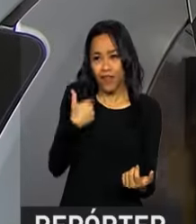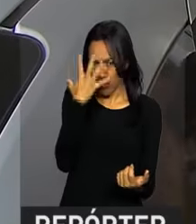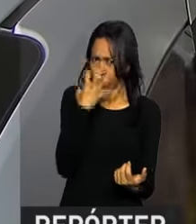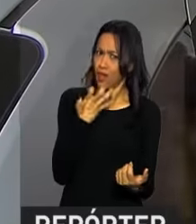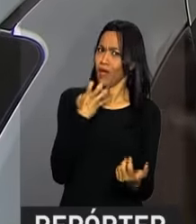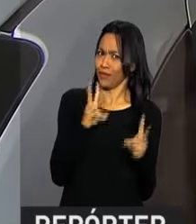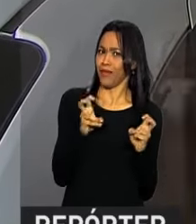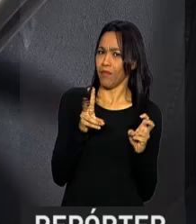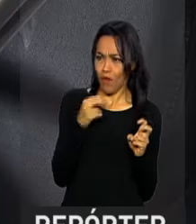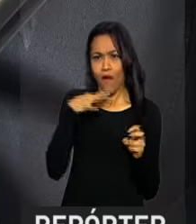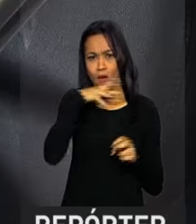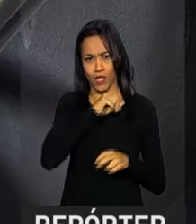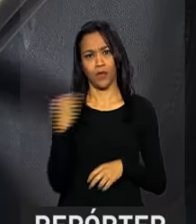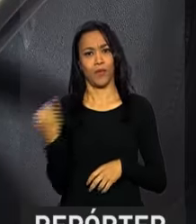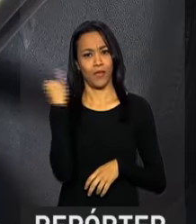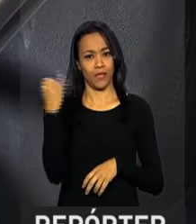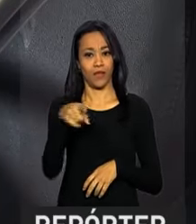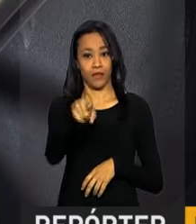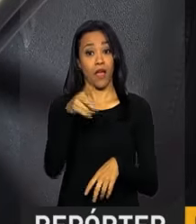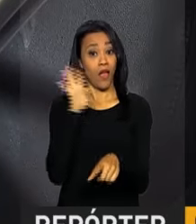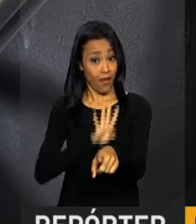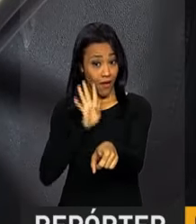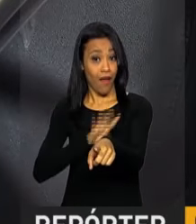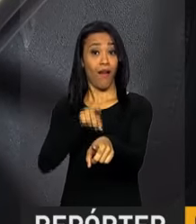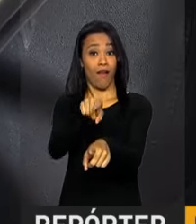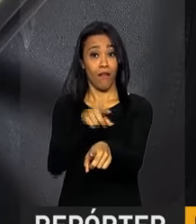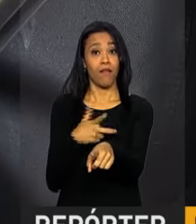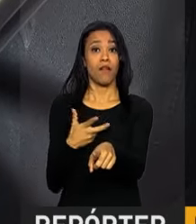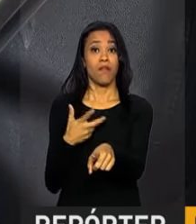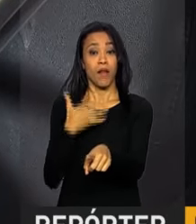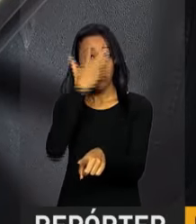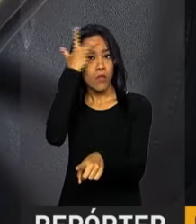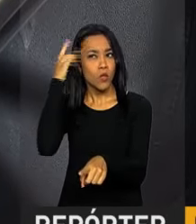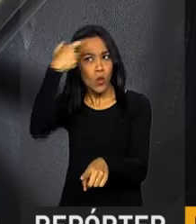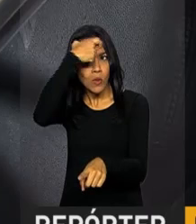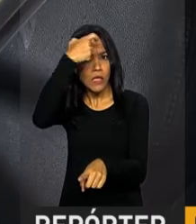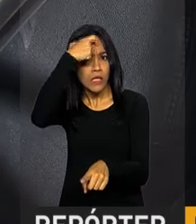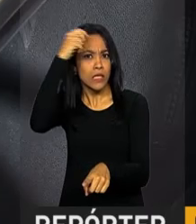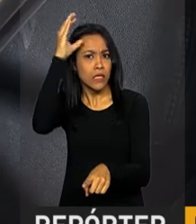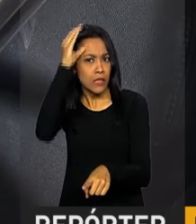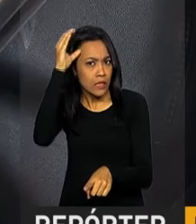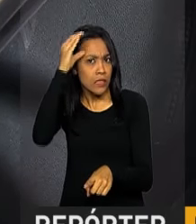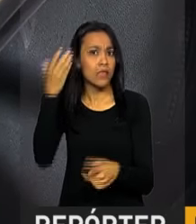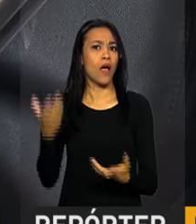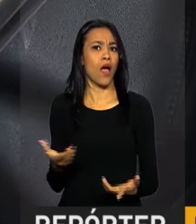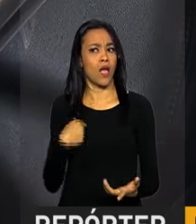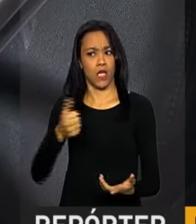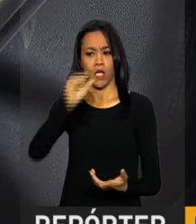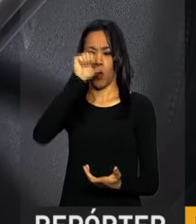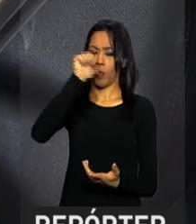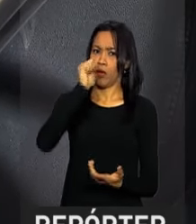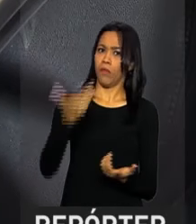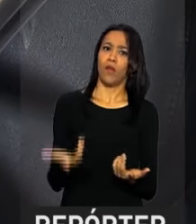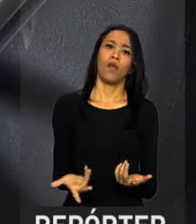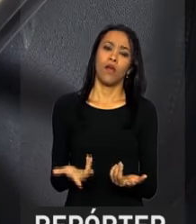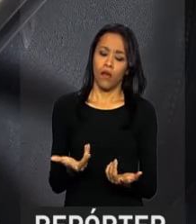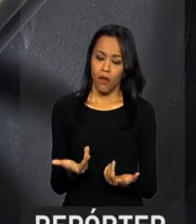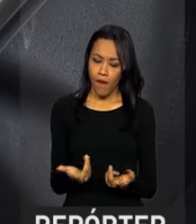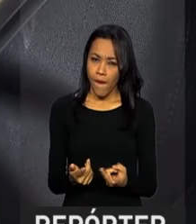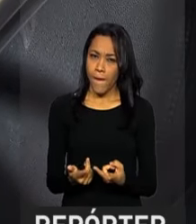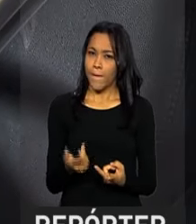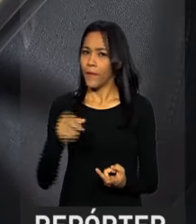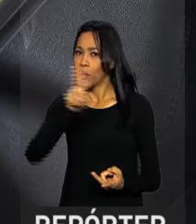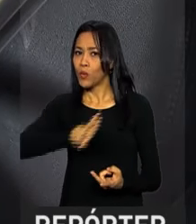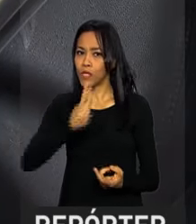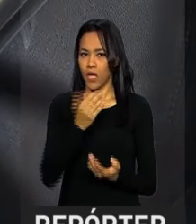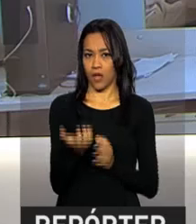sério. Eu achei bem importante. É legal para conscientizar o pessoal aí de não beber, não